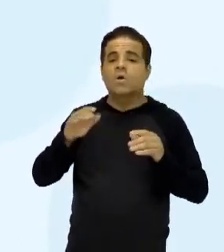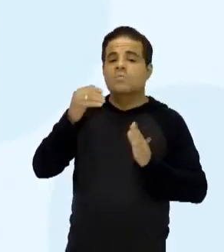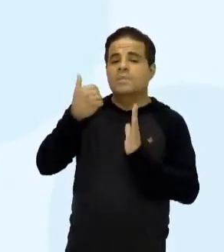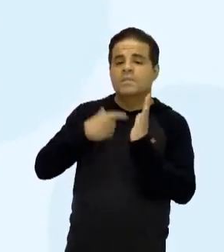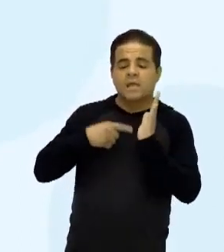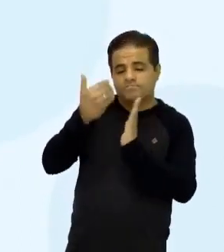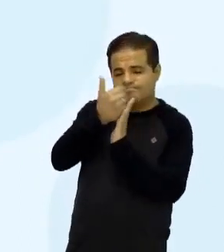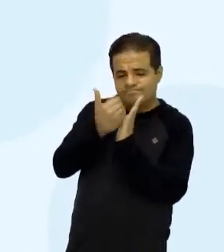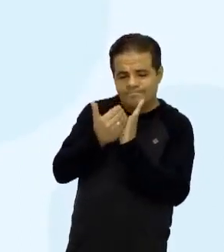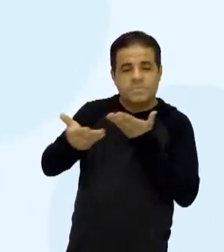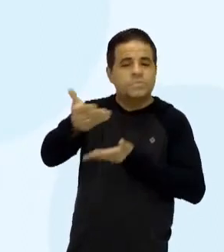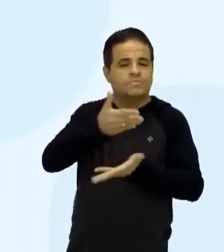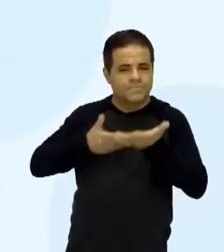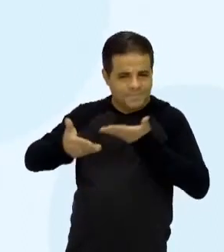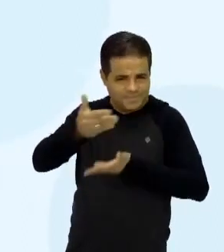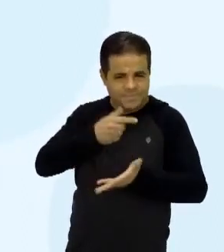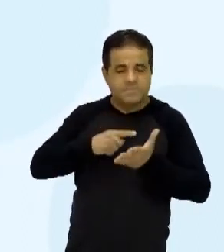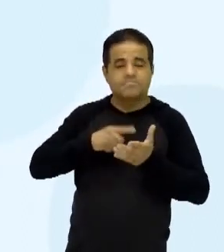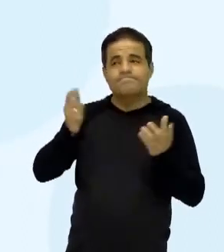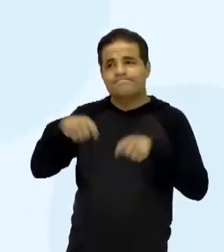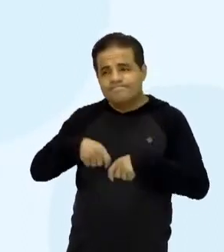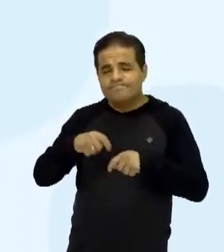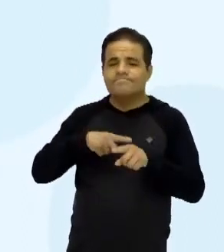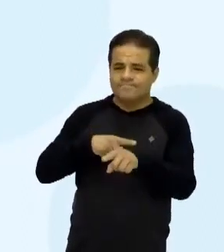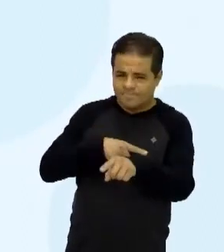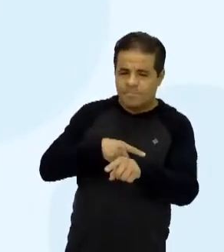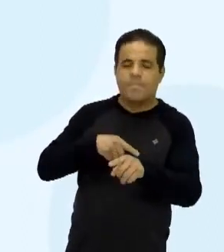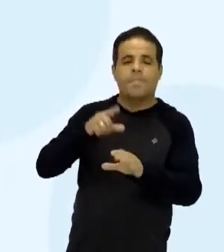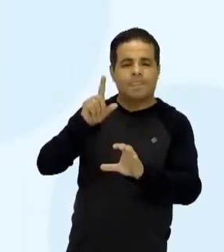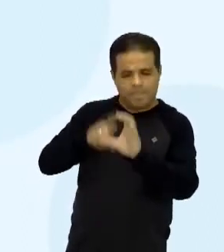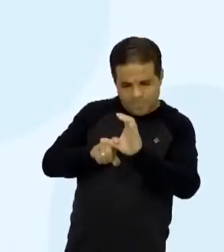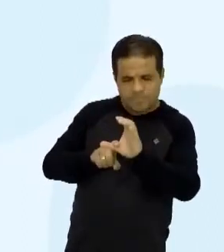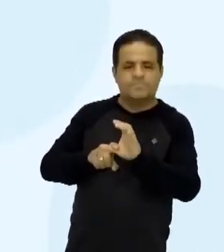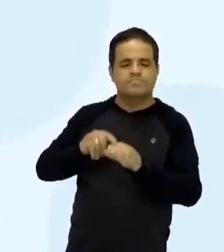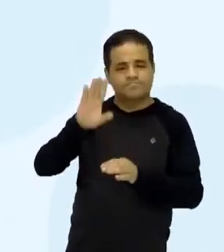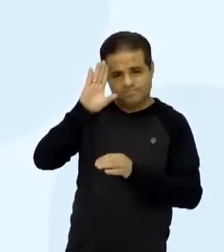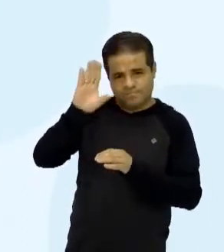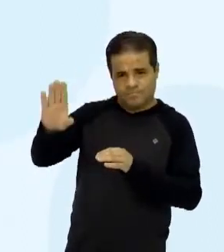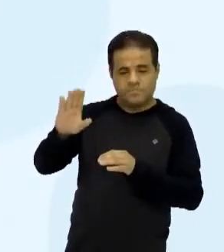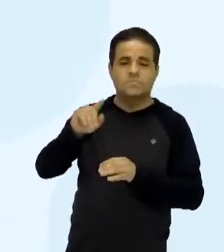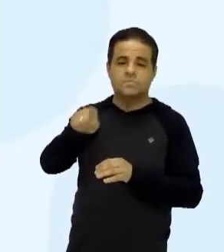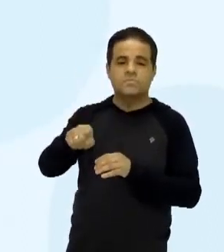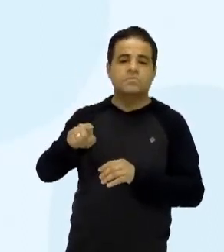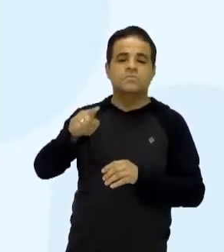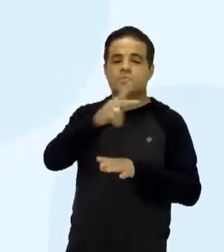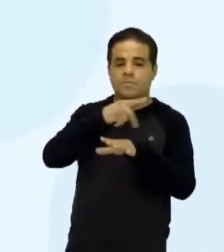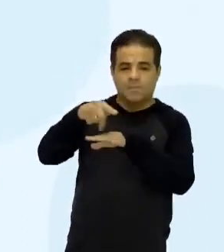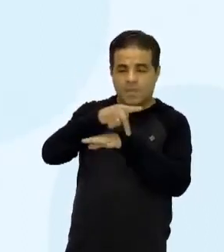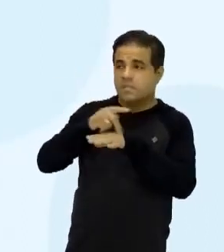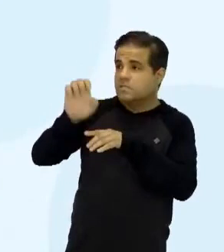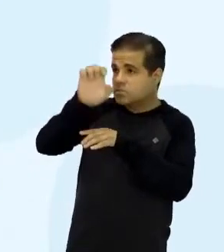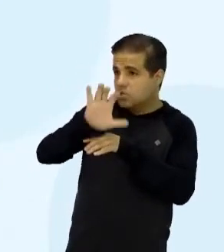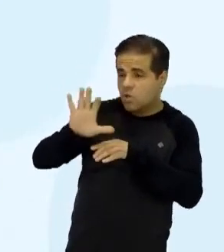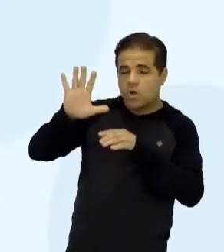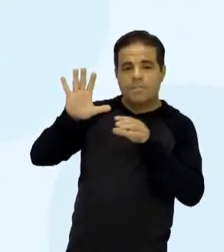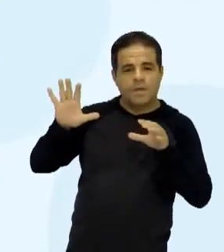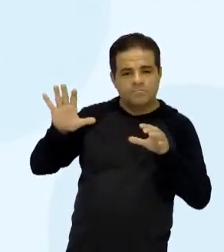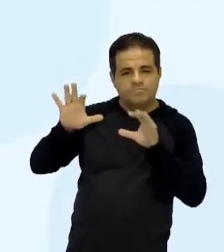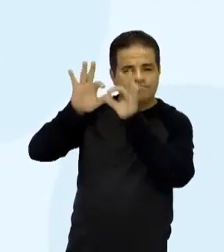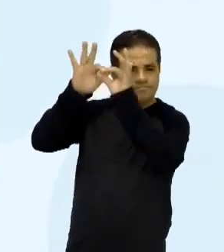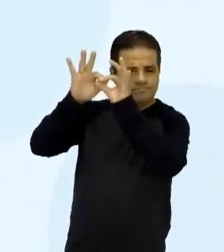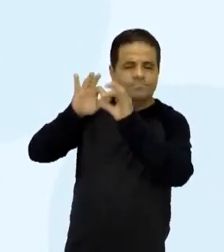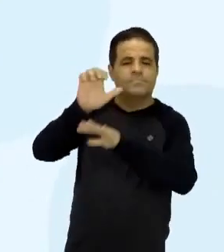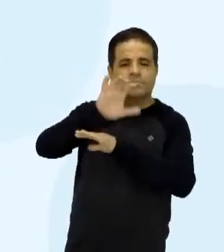de relações aí que fazem com que haja ainda uma certa dependência, principalmente dos países europeus, né, mas vejo aí